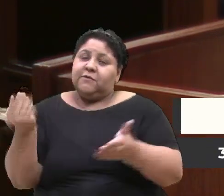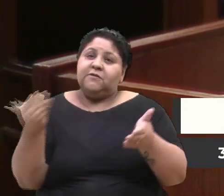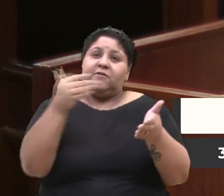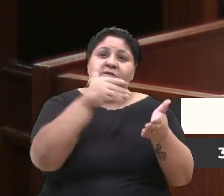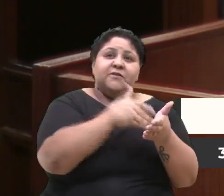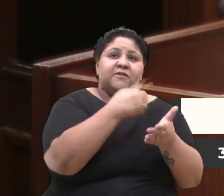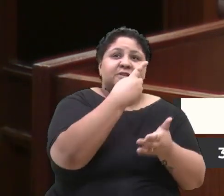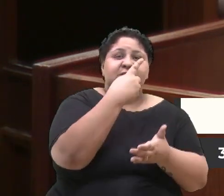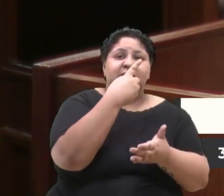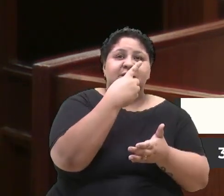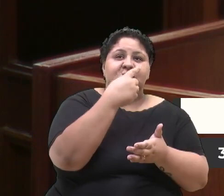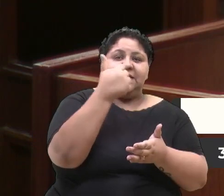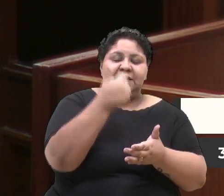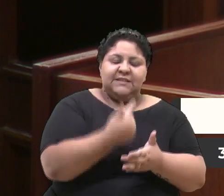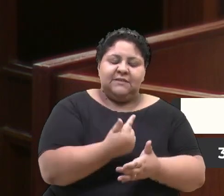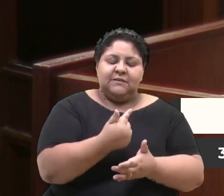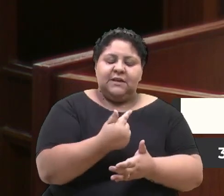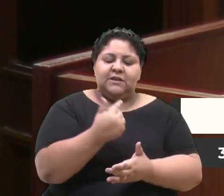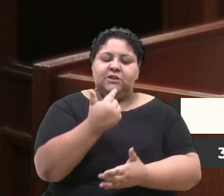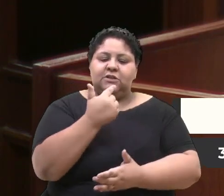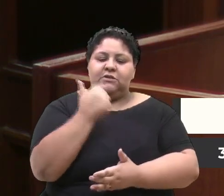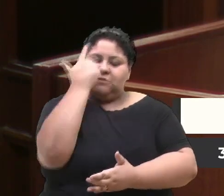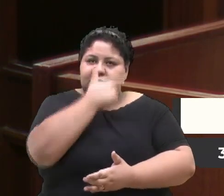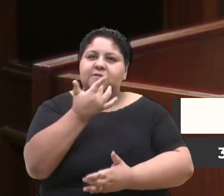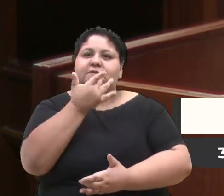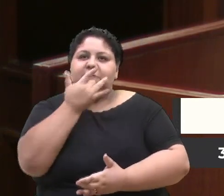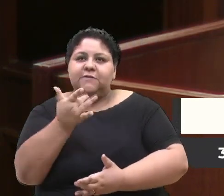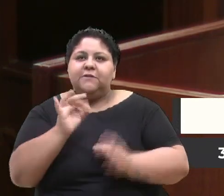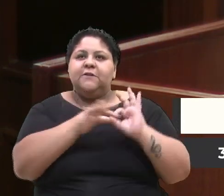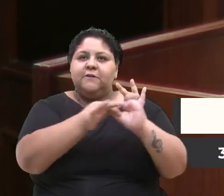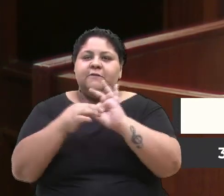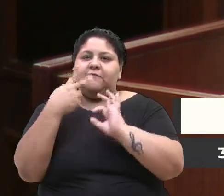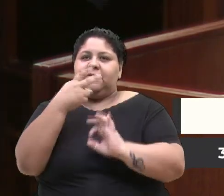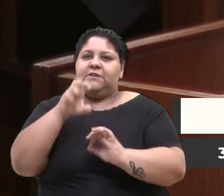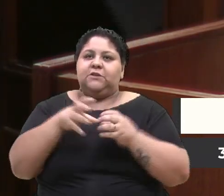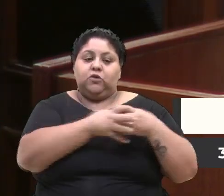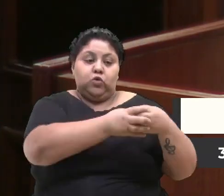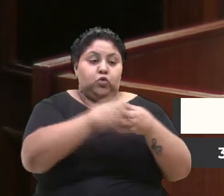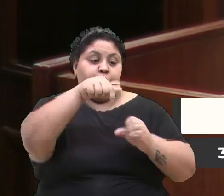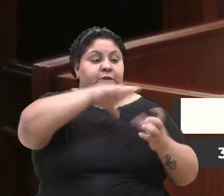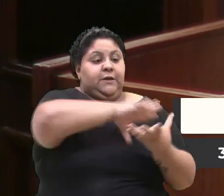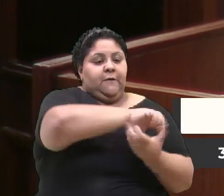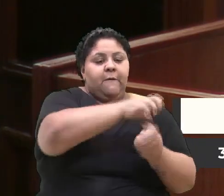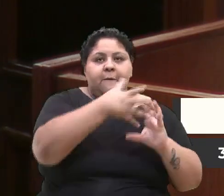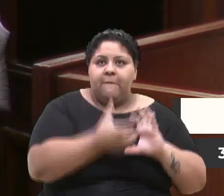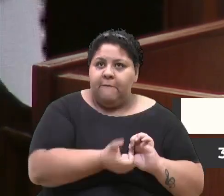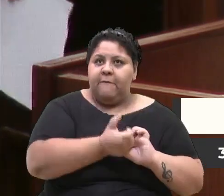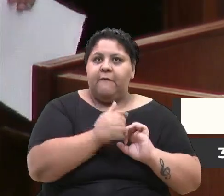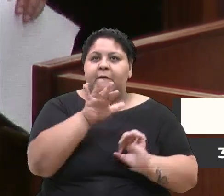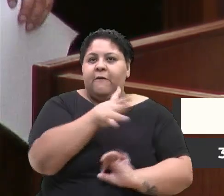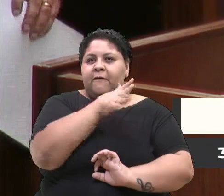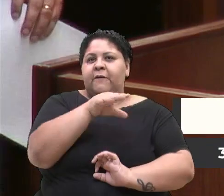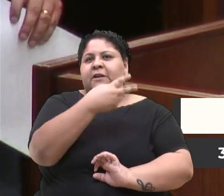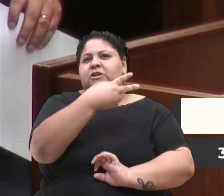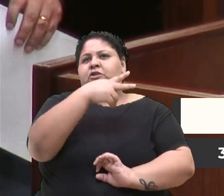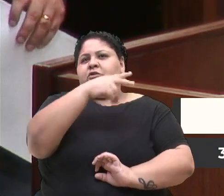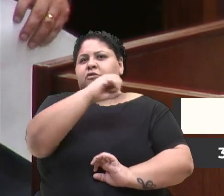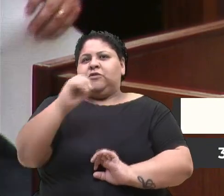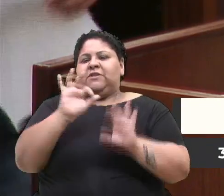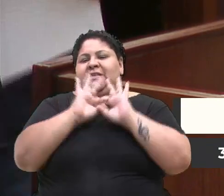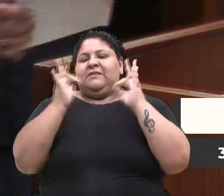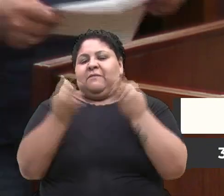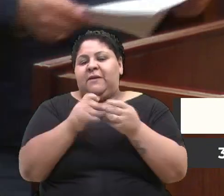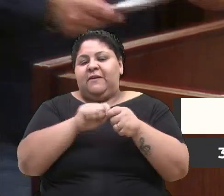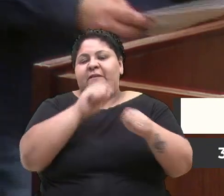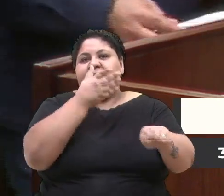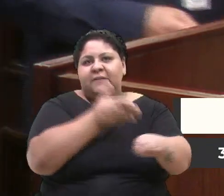às 19 horas. A gente reúne 25 grupos de artesãos de Caxias do Sul, com cerca de 200 famílias